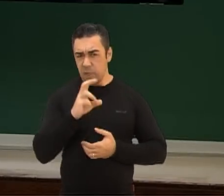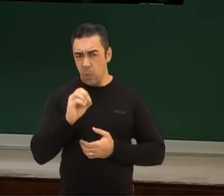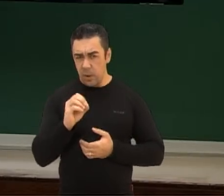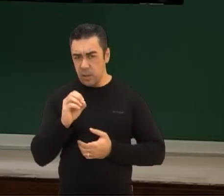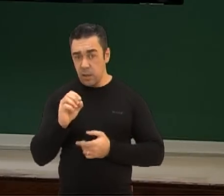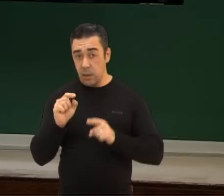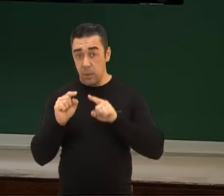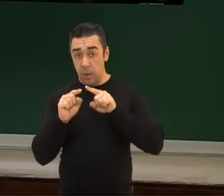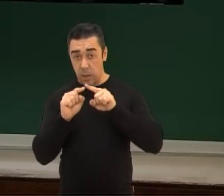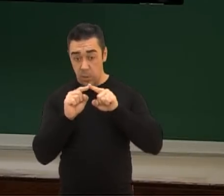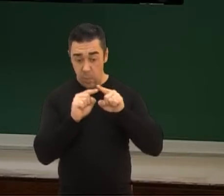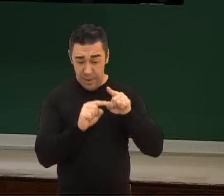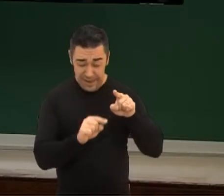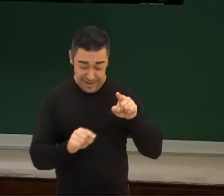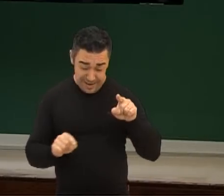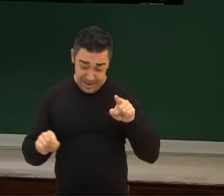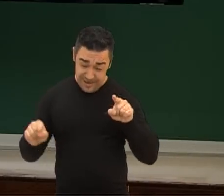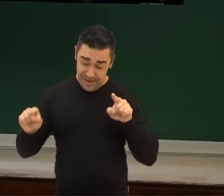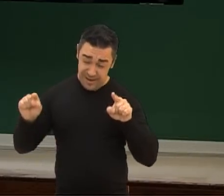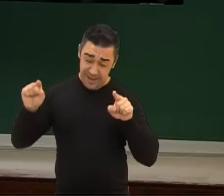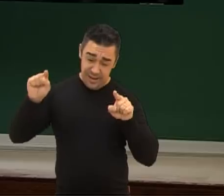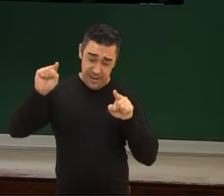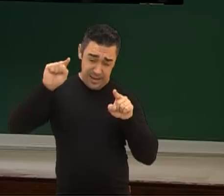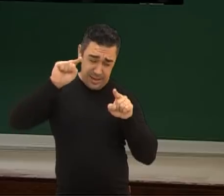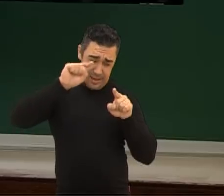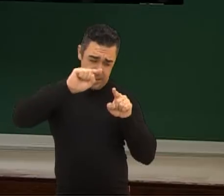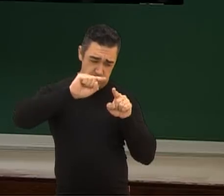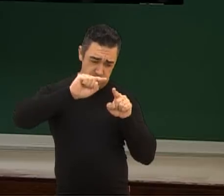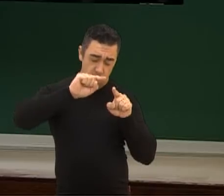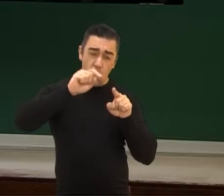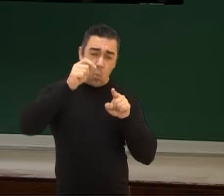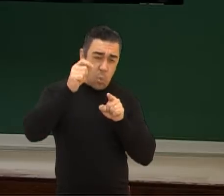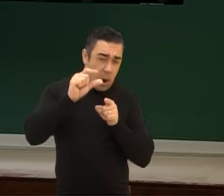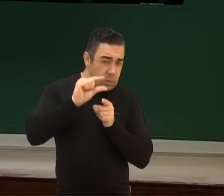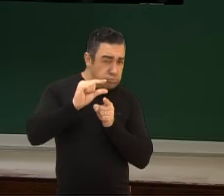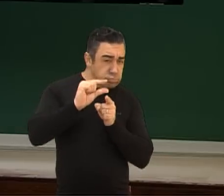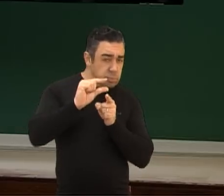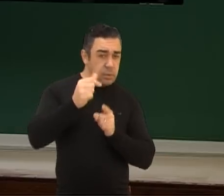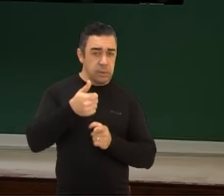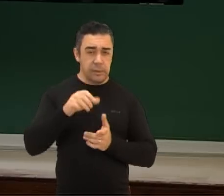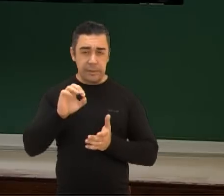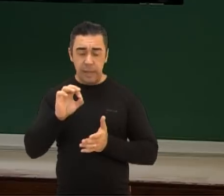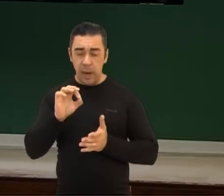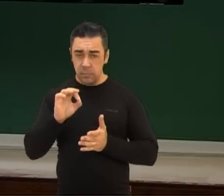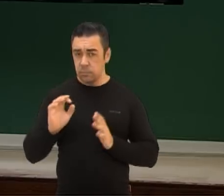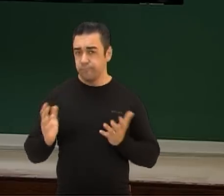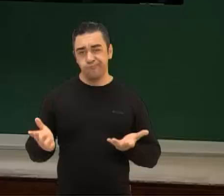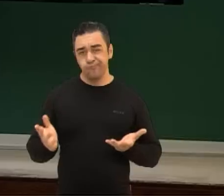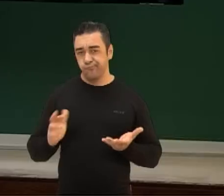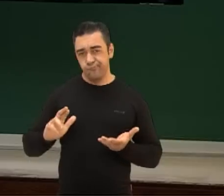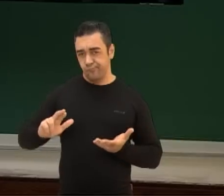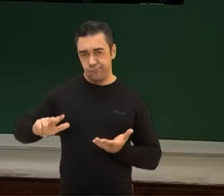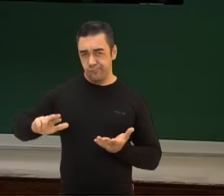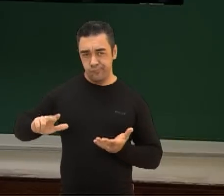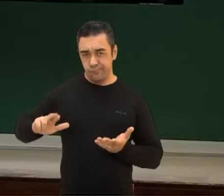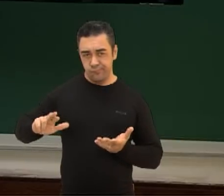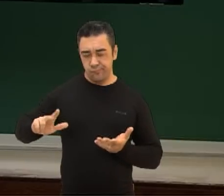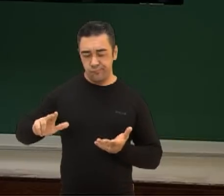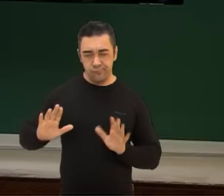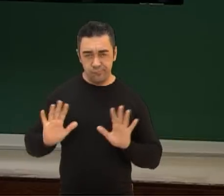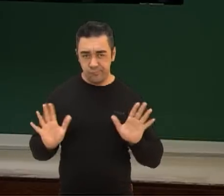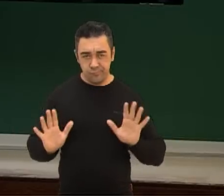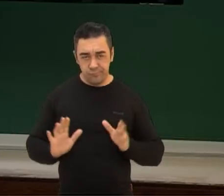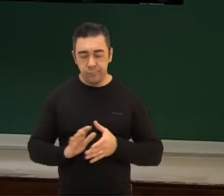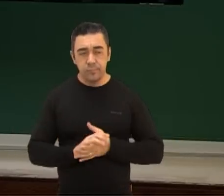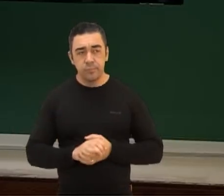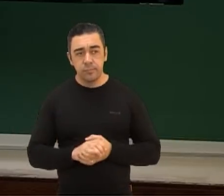350 é uma volta praticamente completa, né? Essa aberturinha aqui seria bem pequenininha se fosse essa abertura aqui,